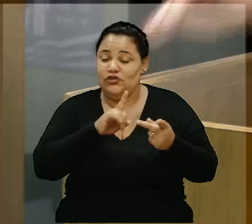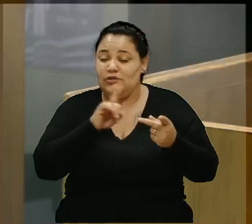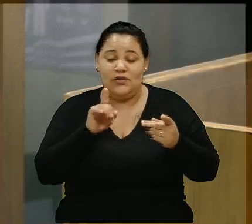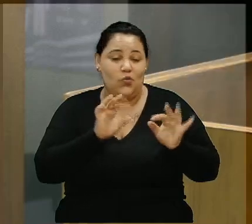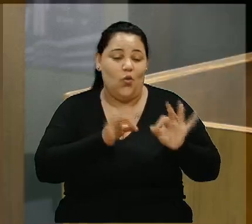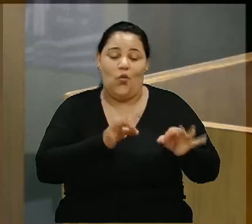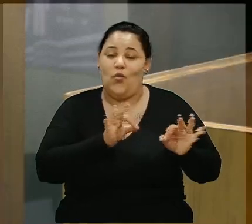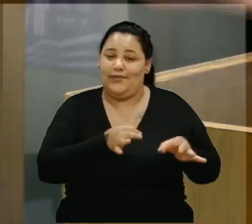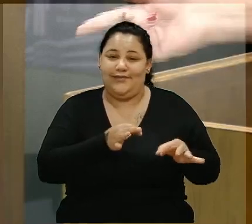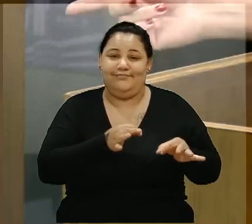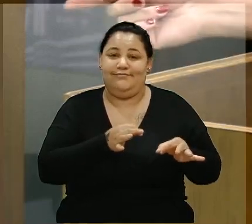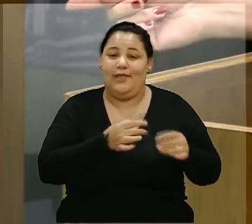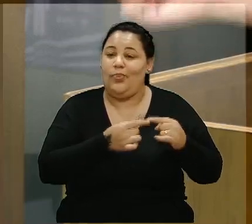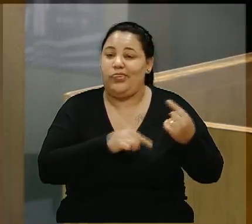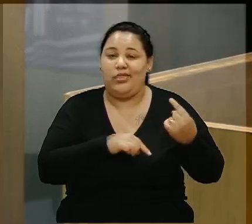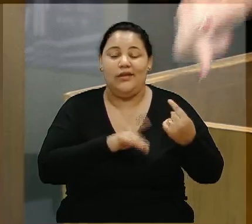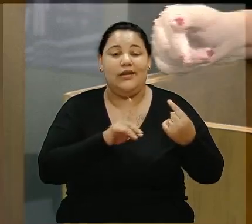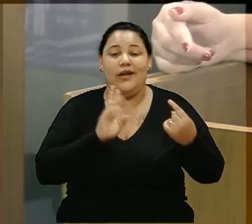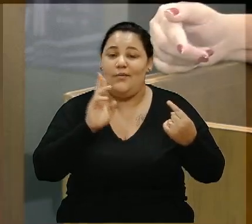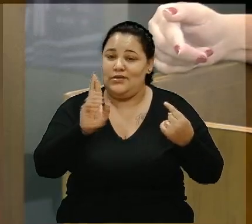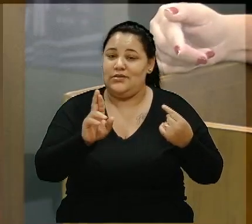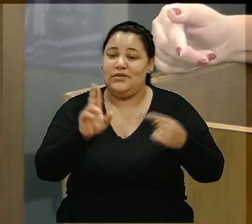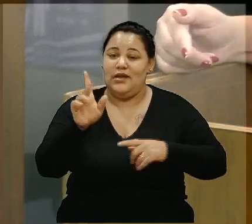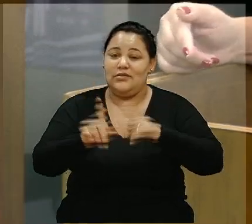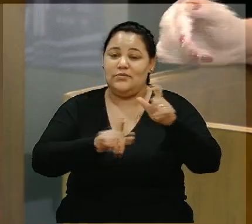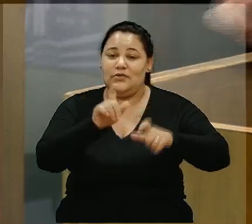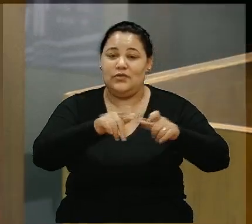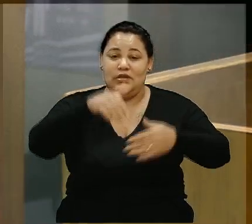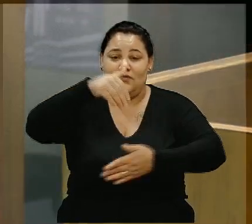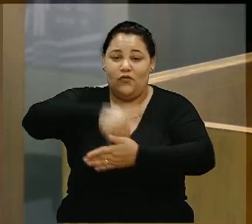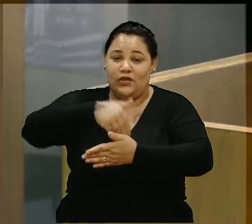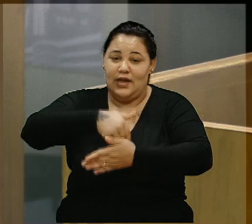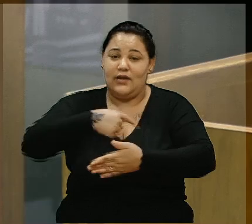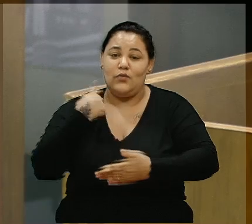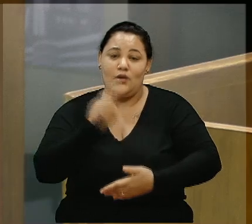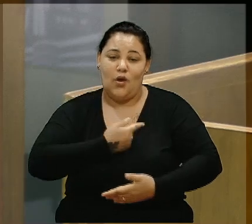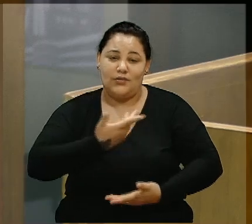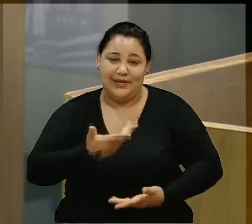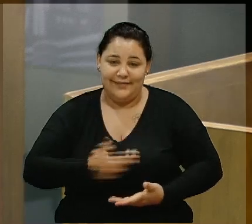situações e realmente ser o representante das pessoas que nos colocaram aqui.